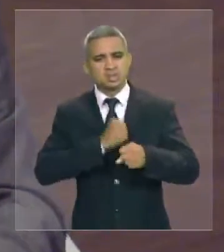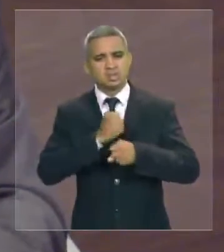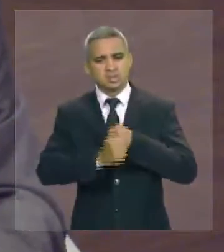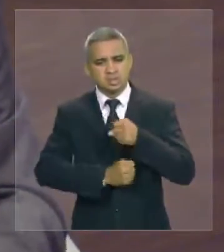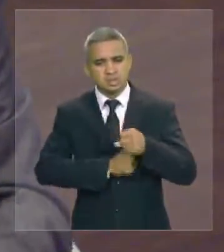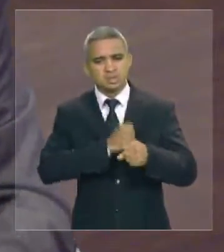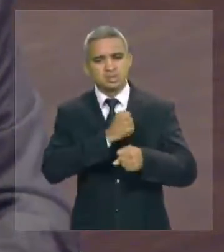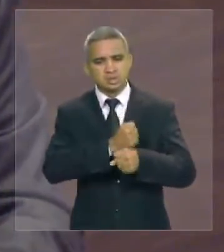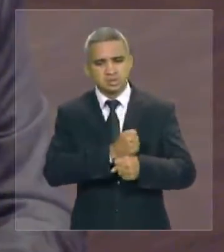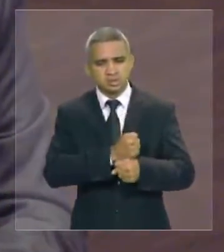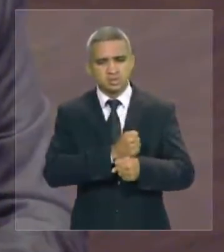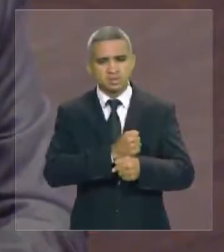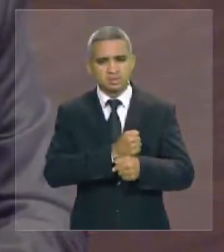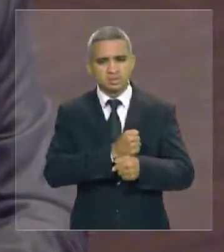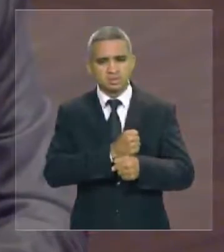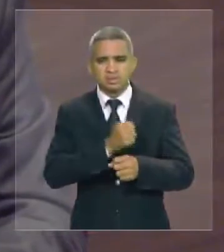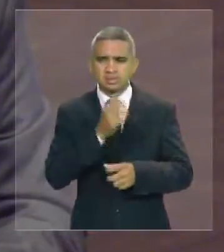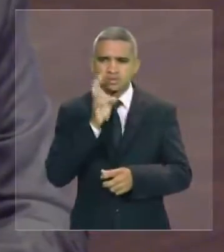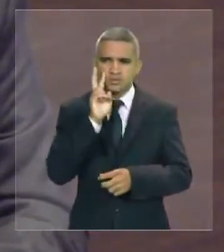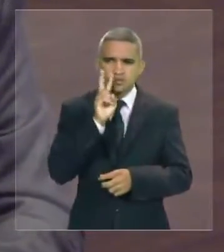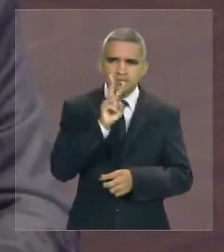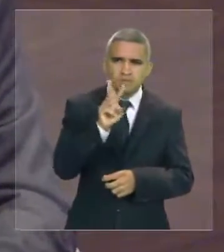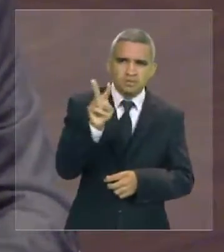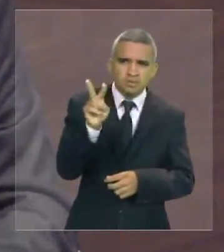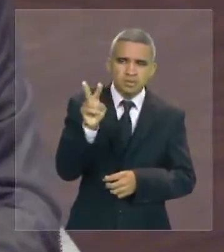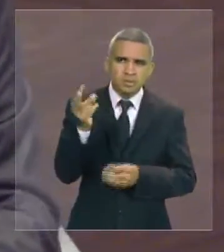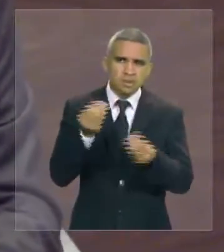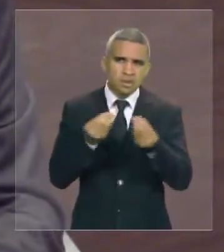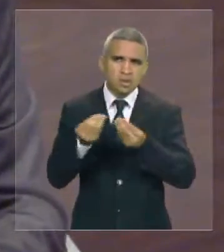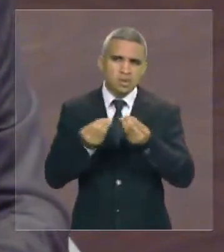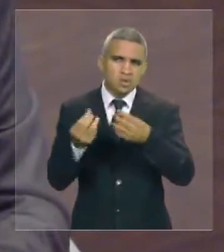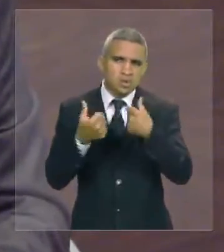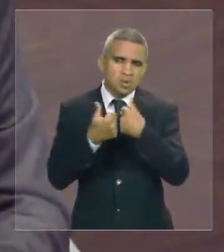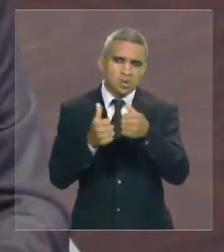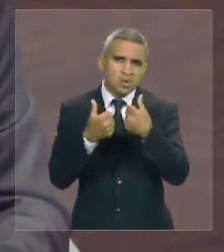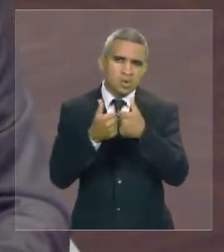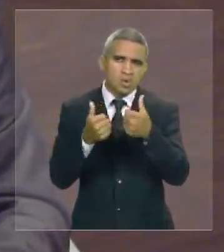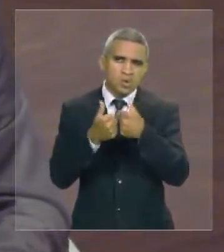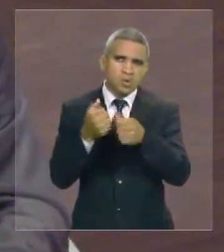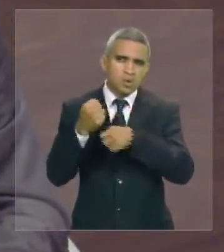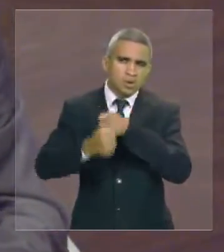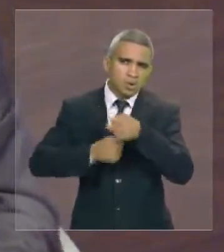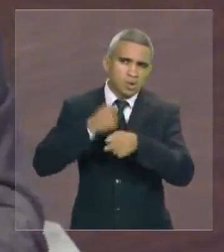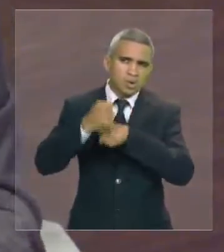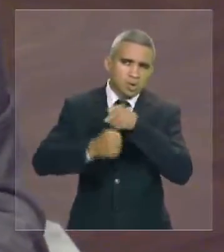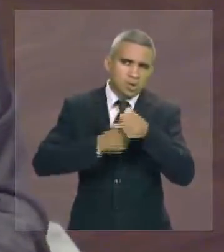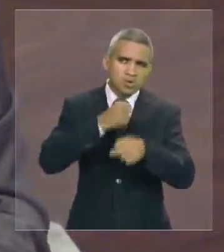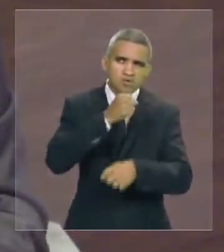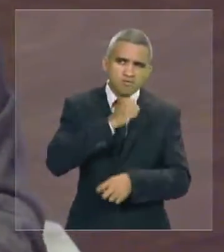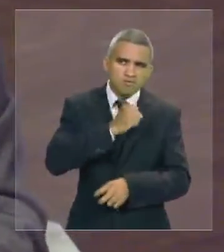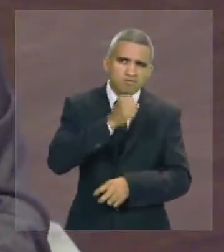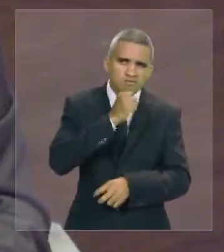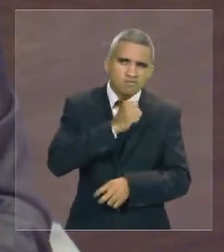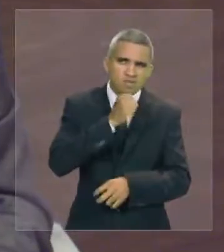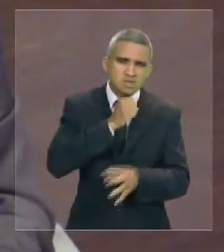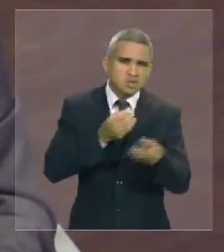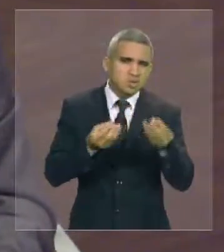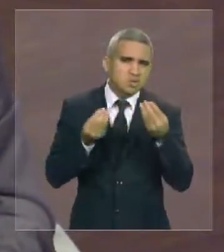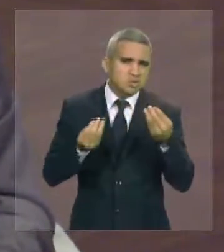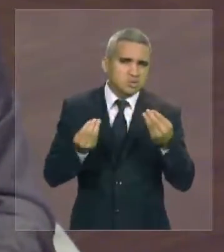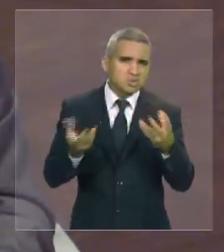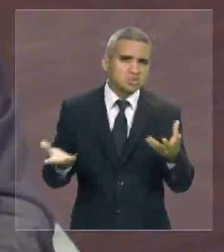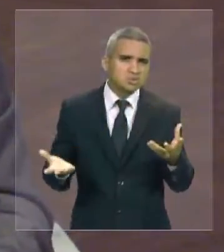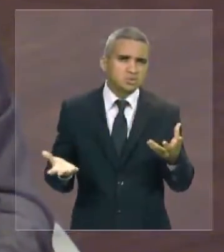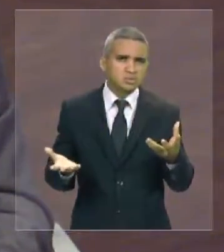a gente vendo a gravidade desse transporte público, Quem tem coragem